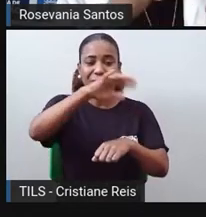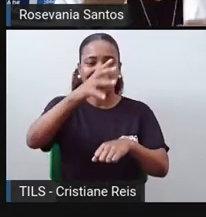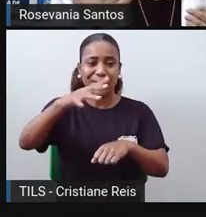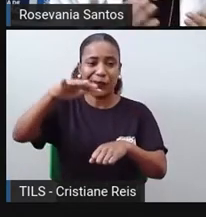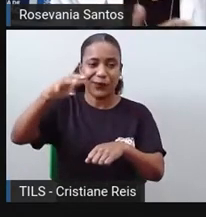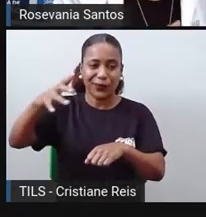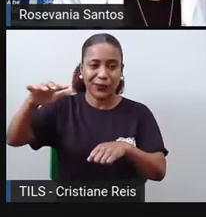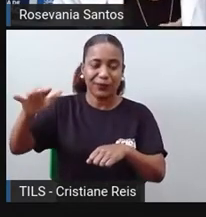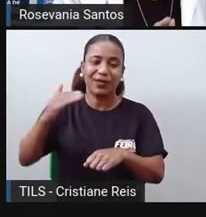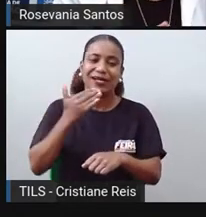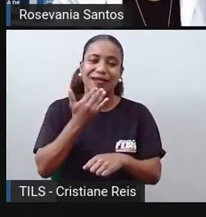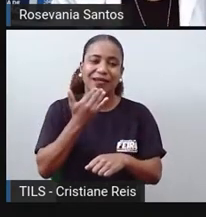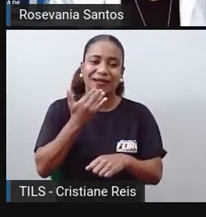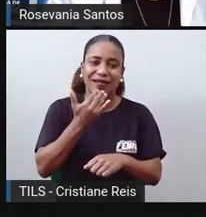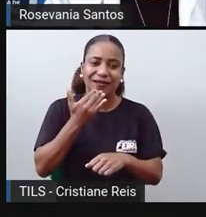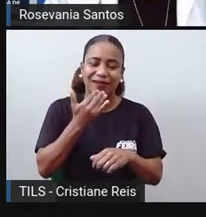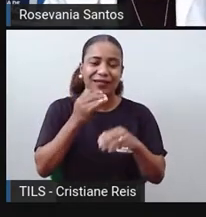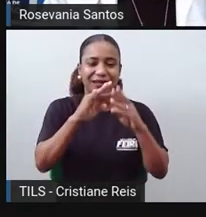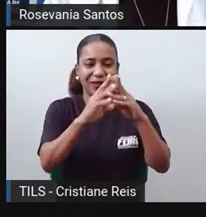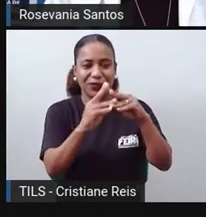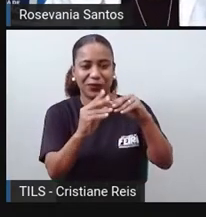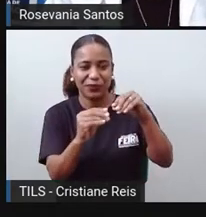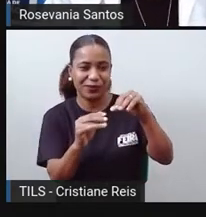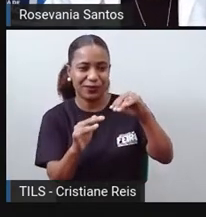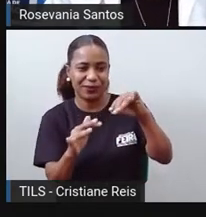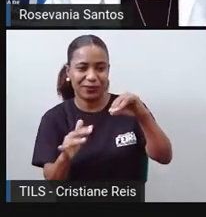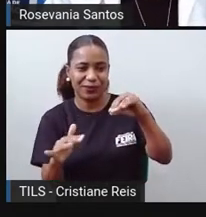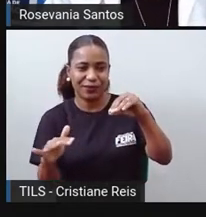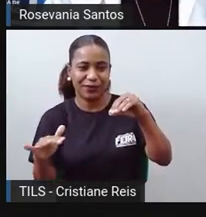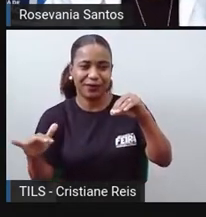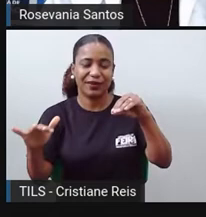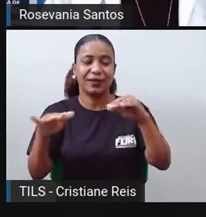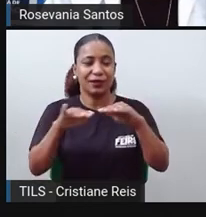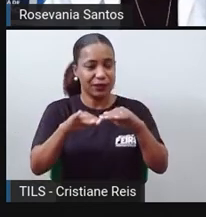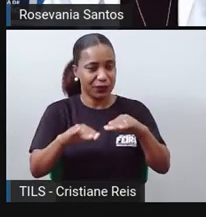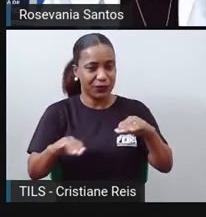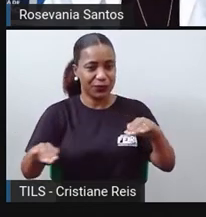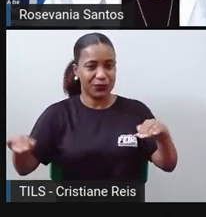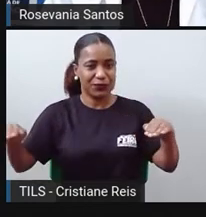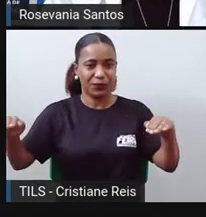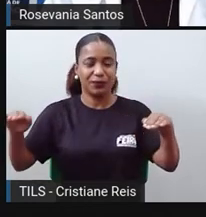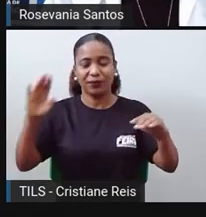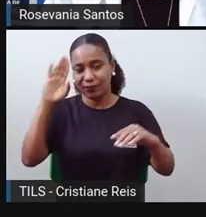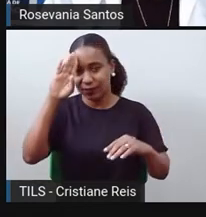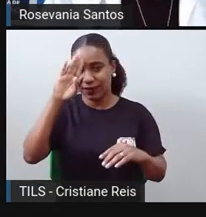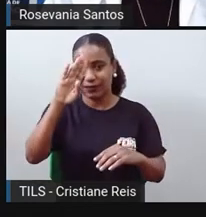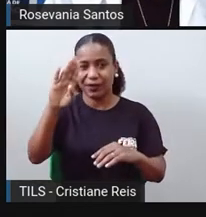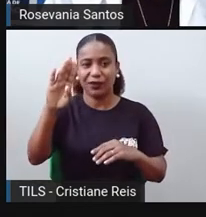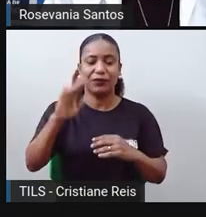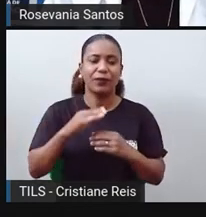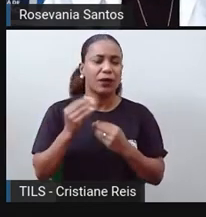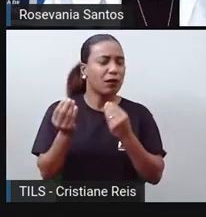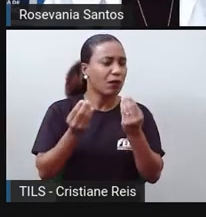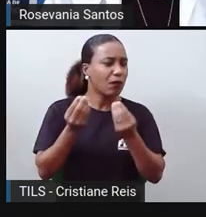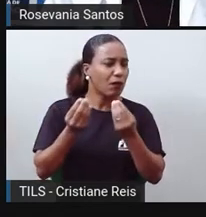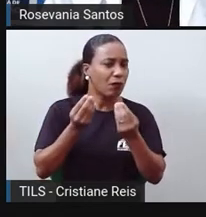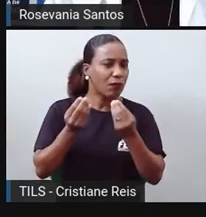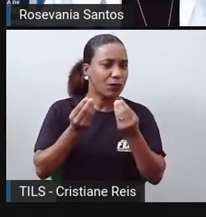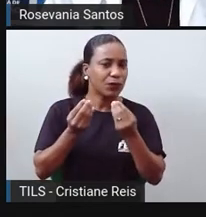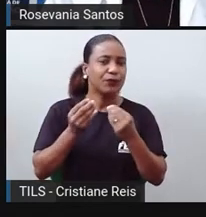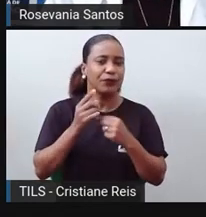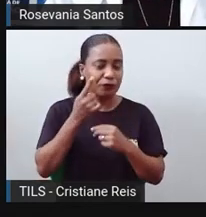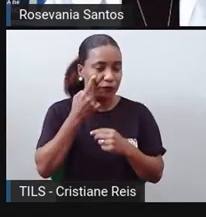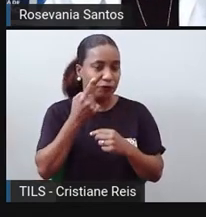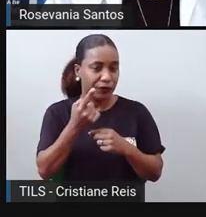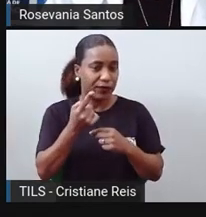veio aplainando ele ao longo do tempo, então vão predominar as terras mais baixas. Como é que eu vou observar isso? Porque aqui, ó, no